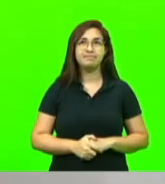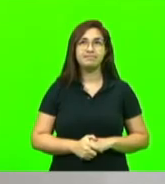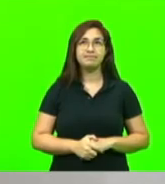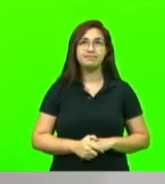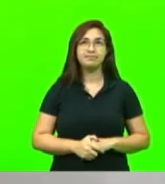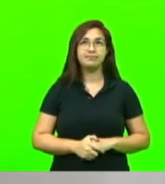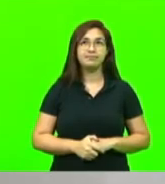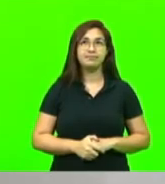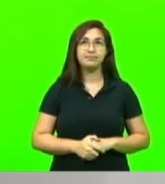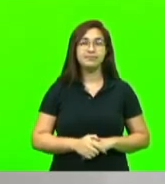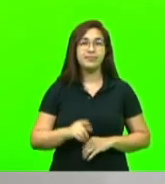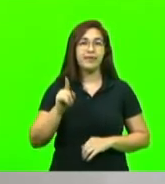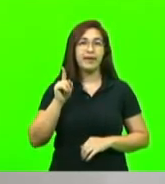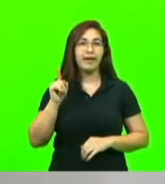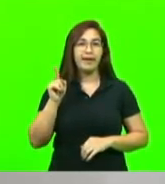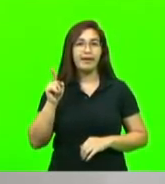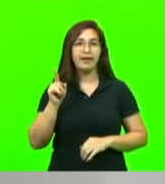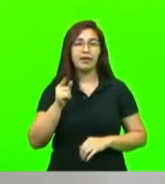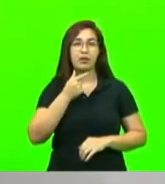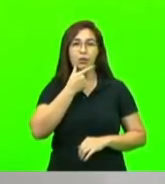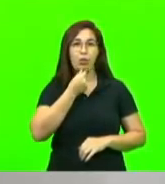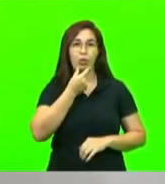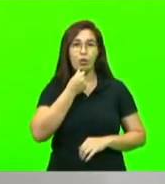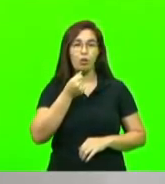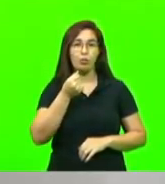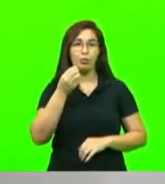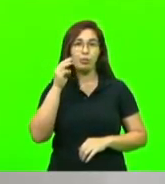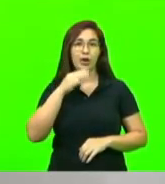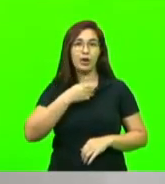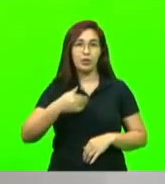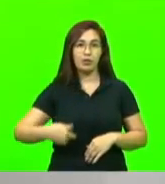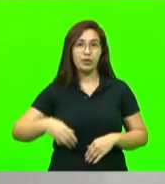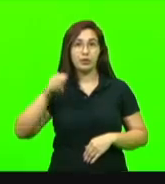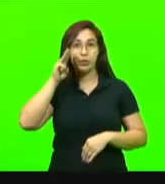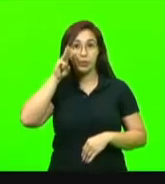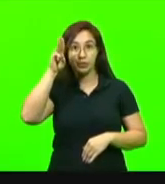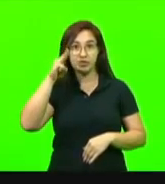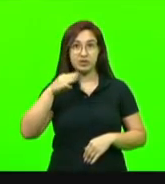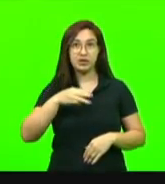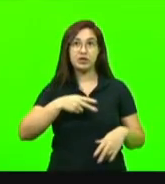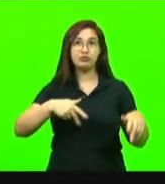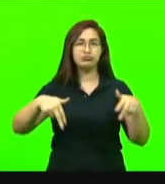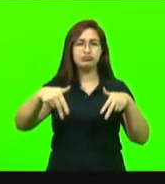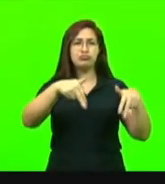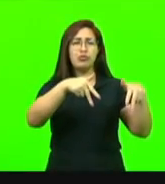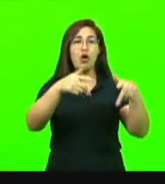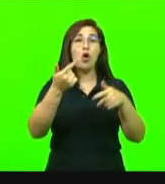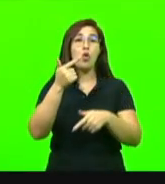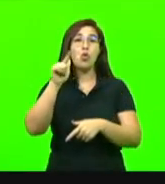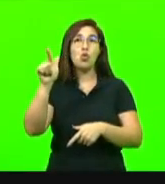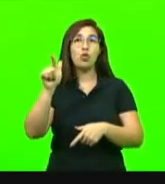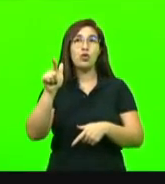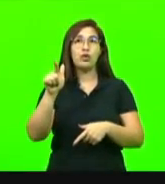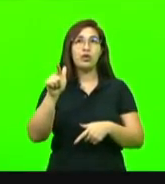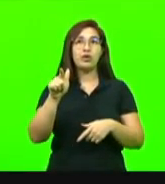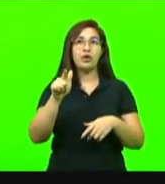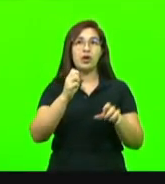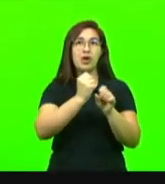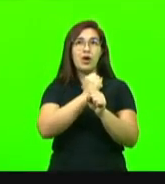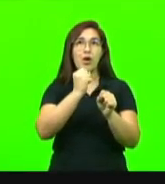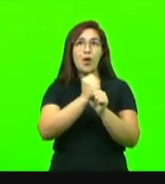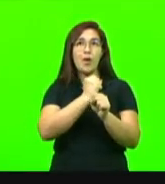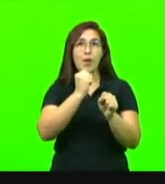esse rapaz aí, o Moisés, que ele anda por aí agora, mais uma obra do Plano Mil. Mais